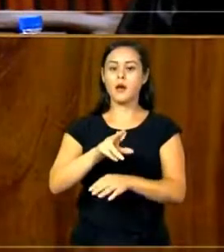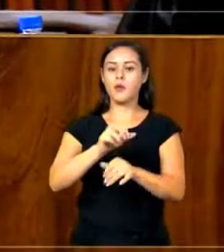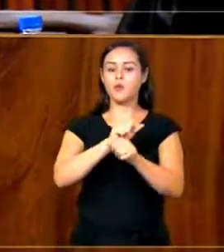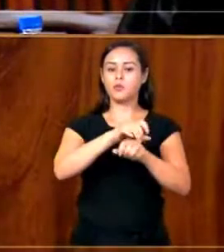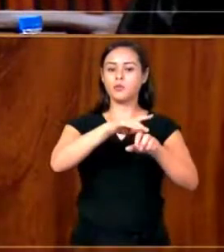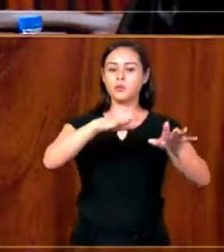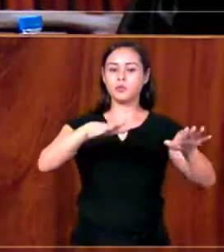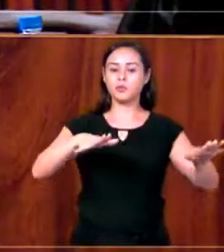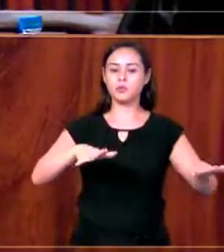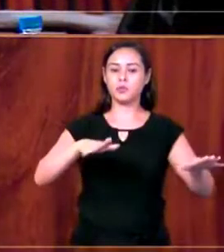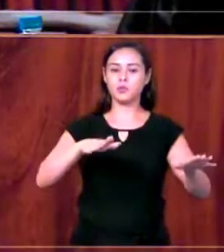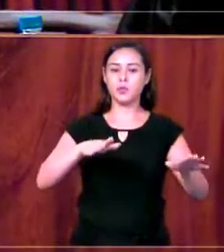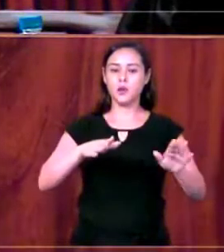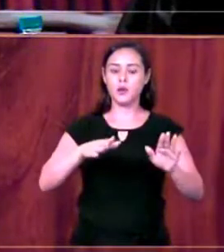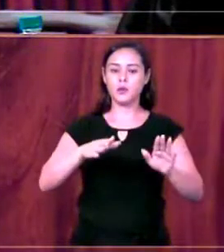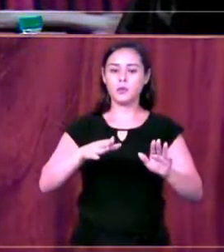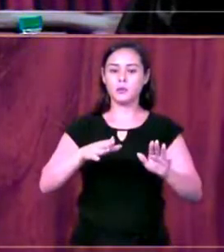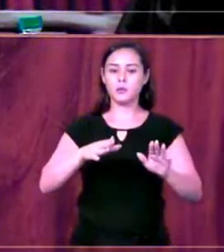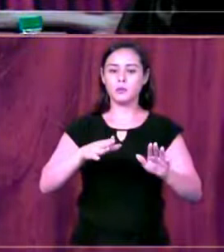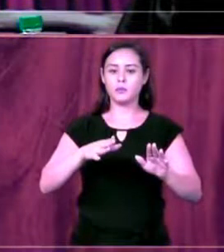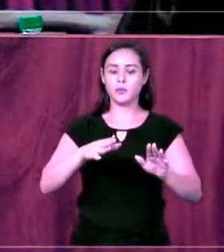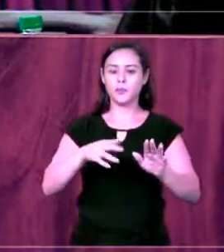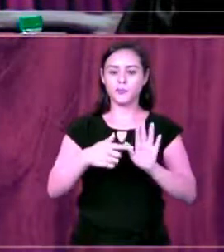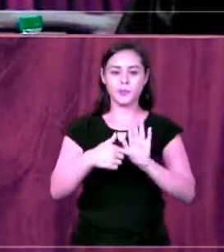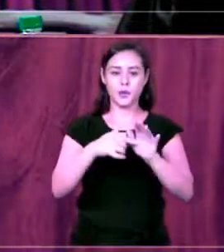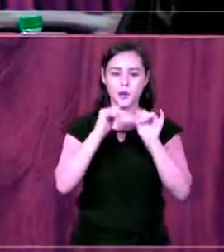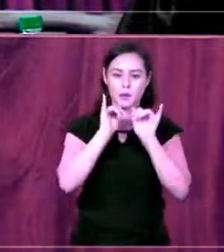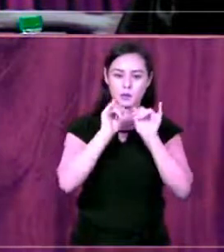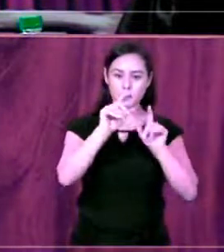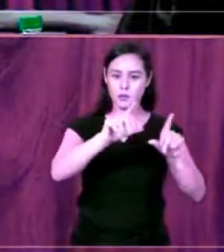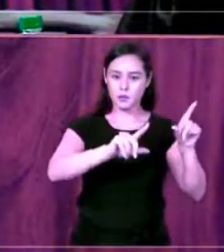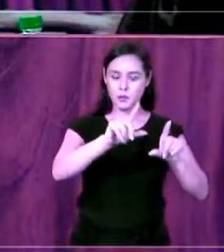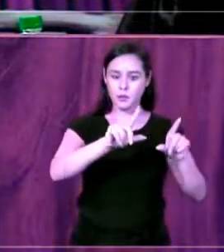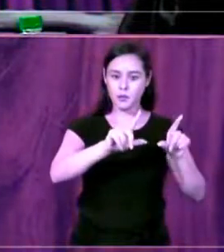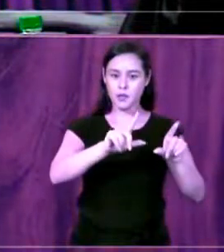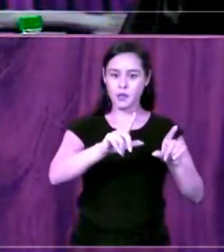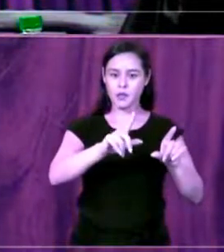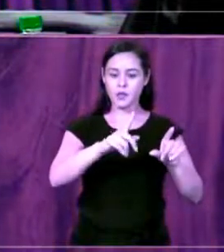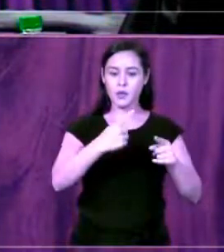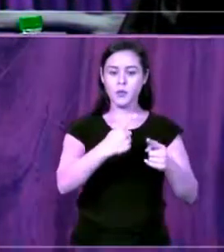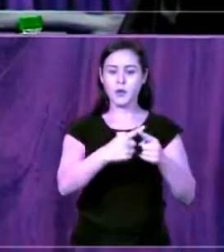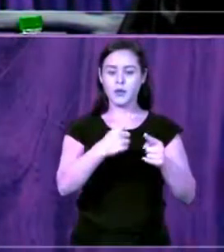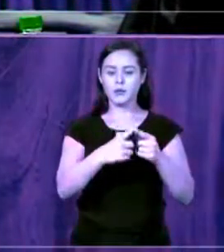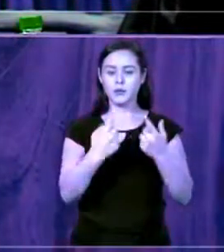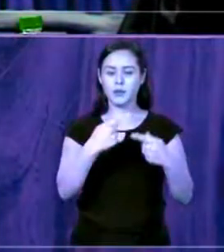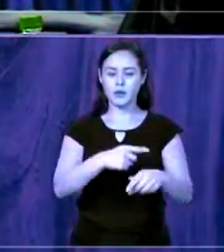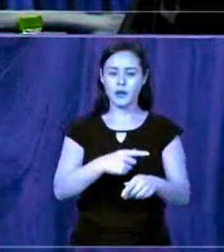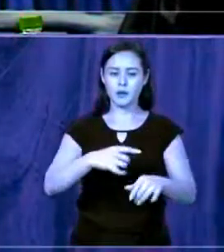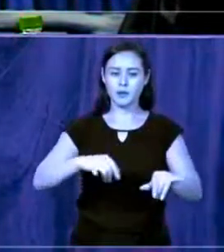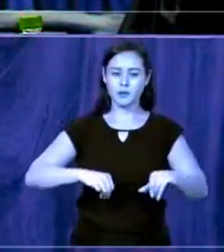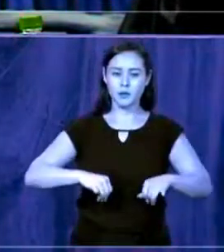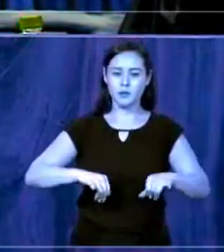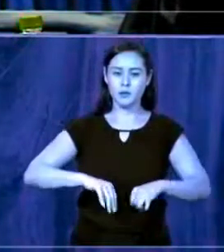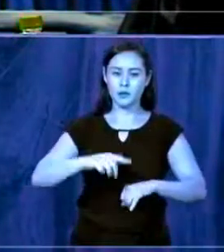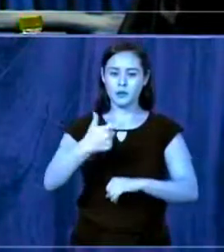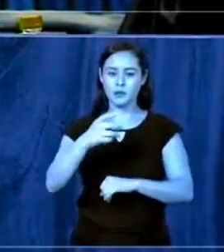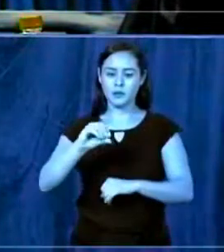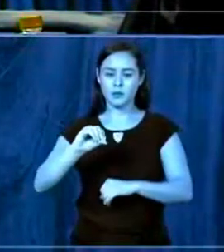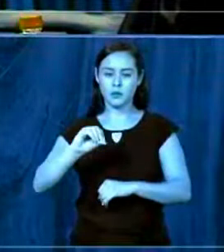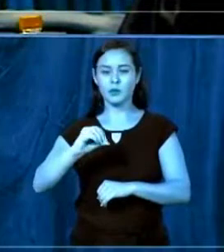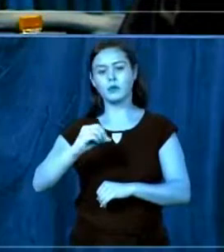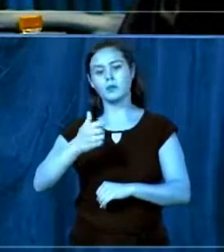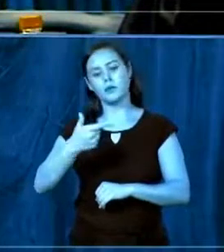o ataque sofrido pelo primeiro representado de 2018, cuja estreia se encontrava marcada para